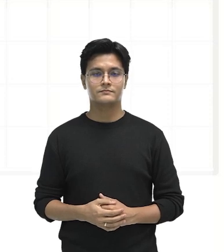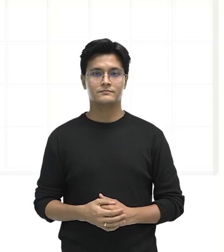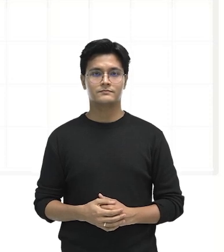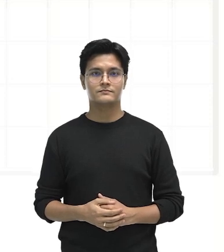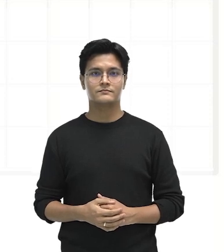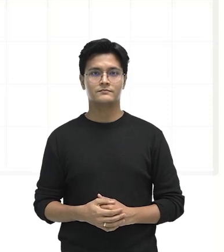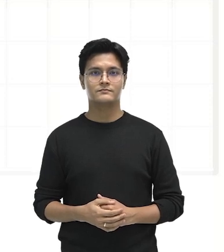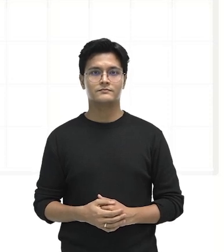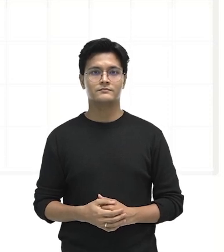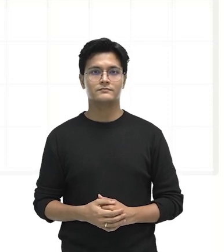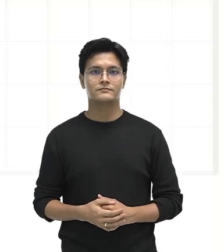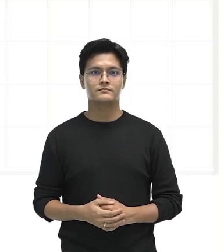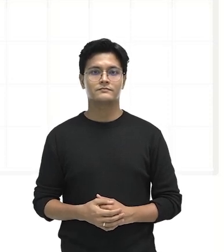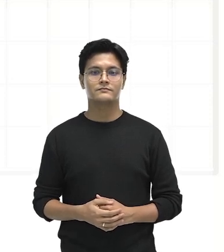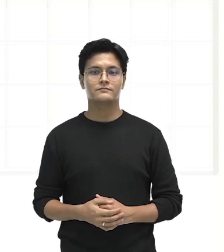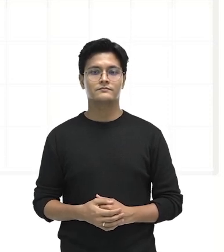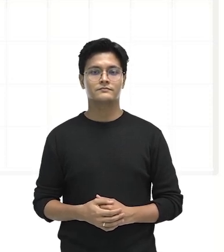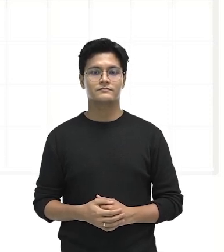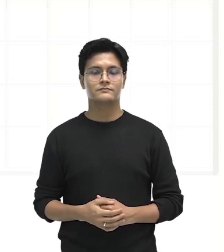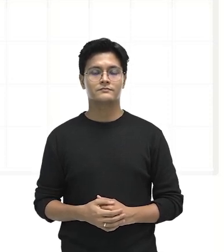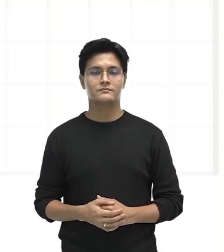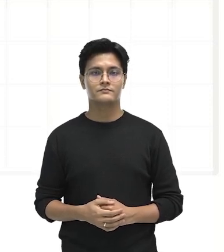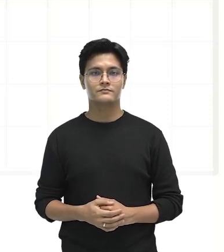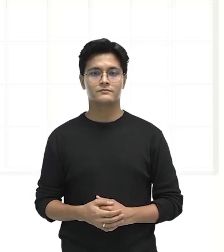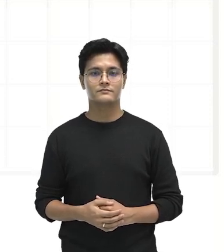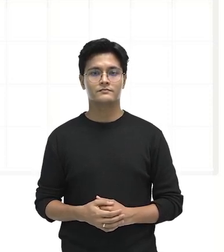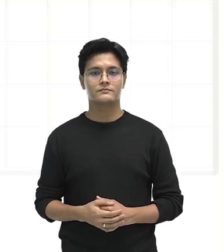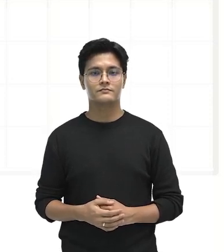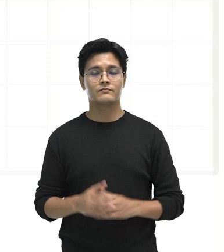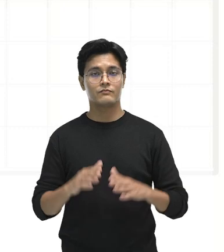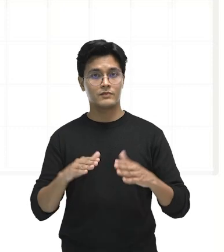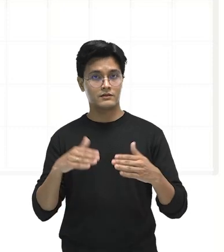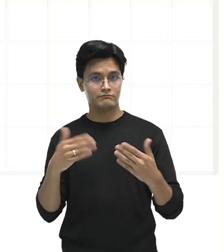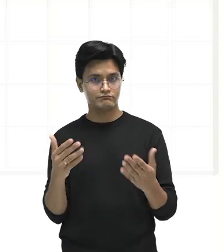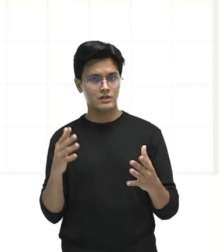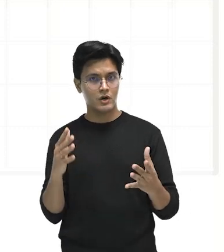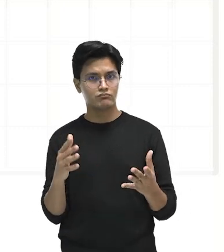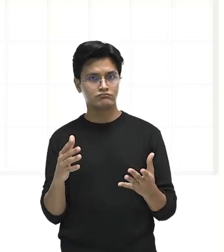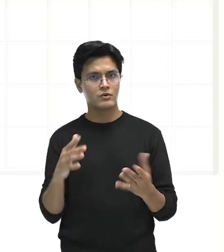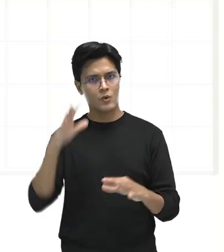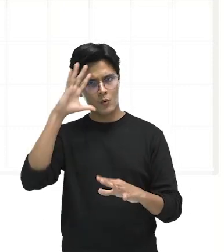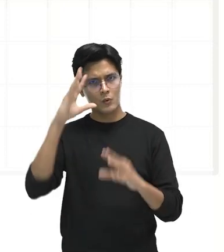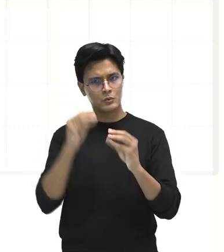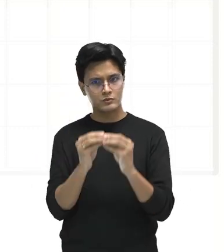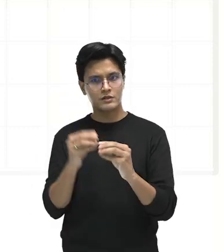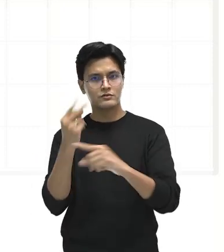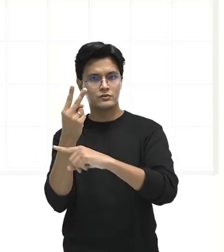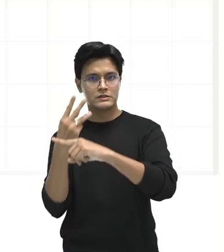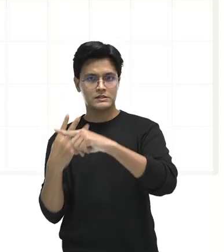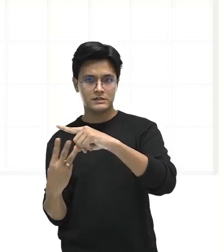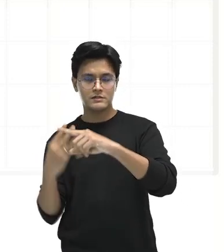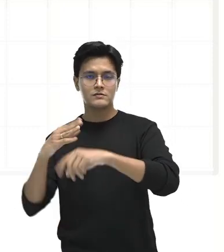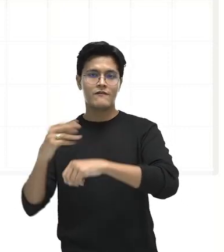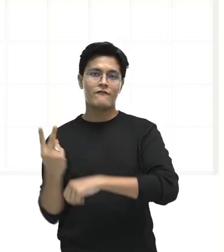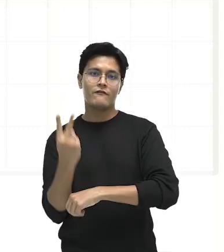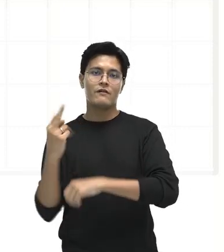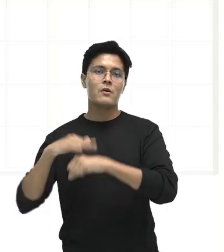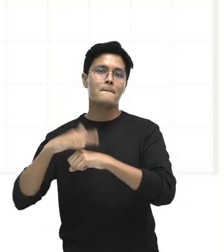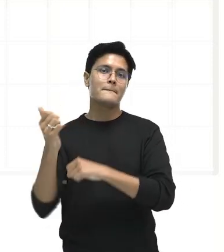8, 16. Opa! 2/3 é maior